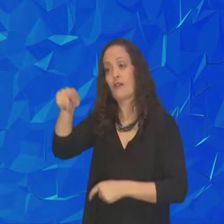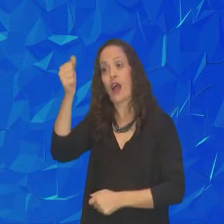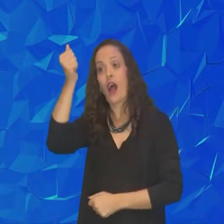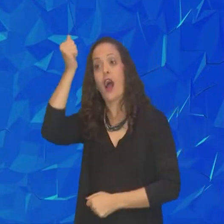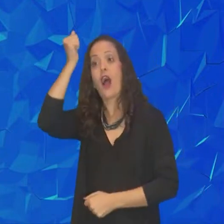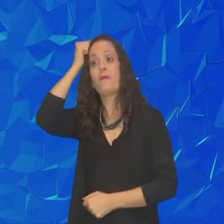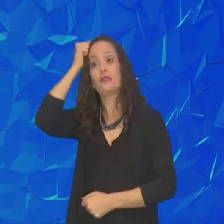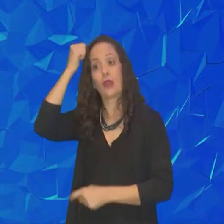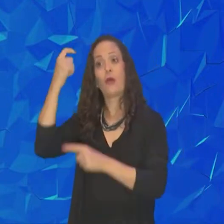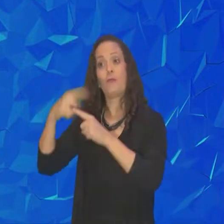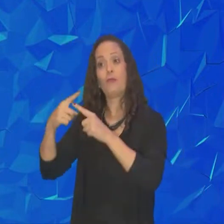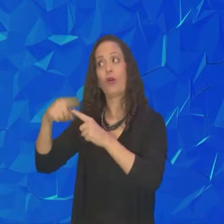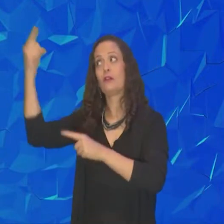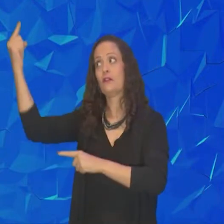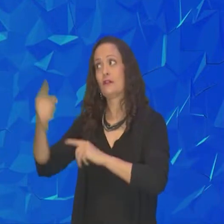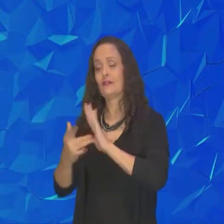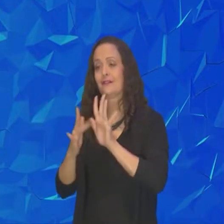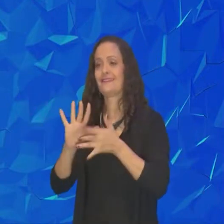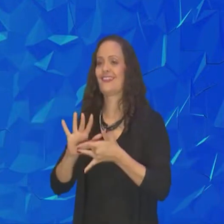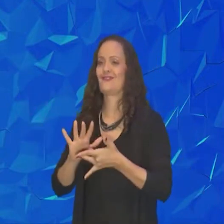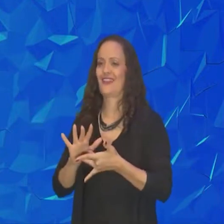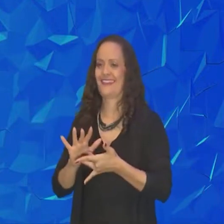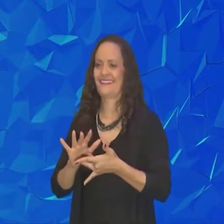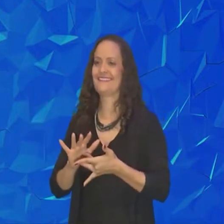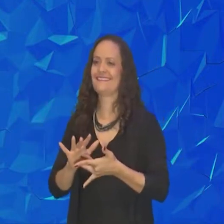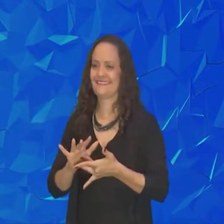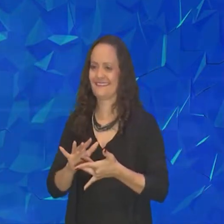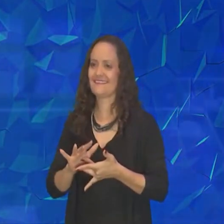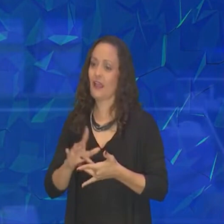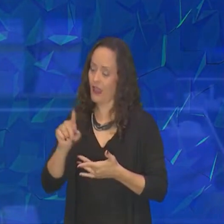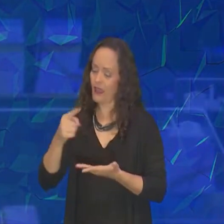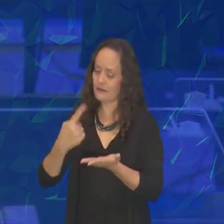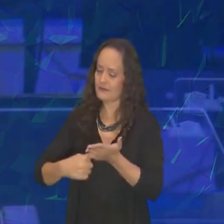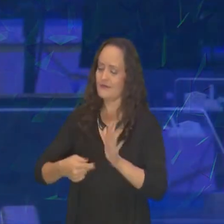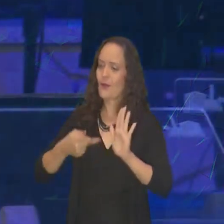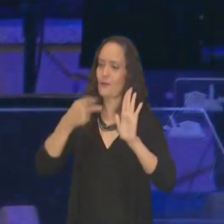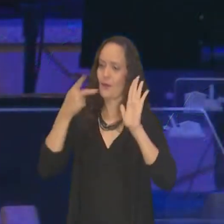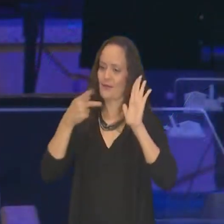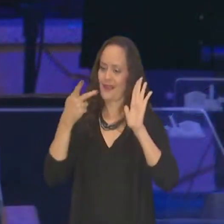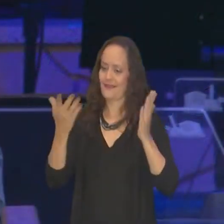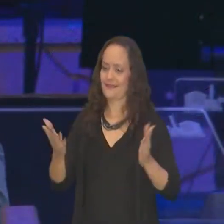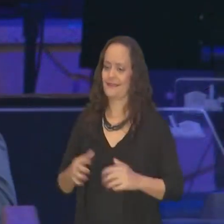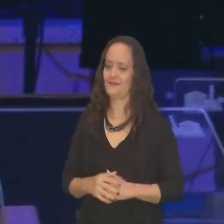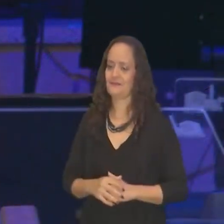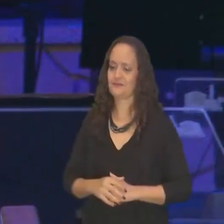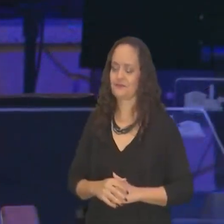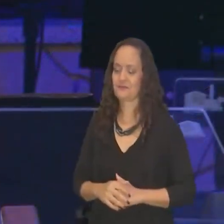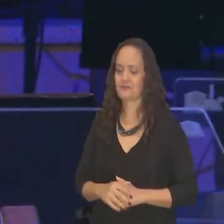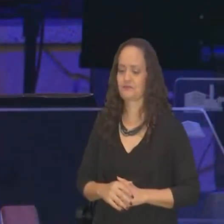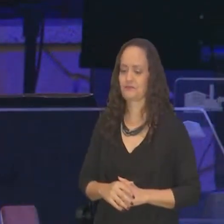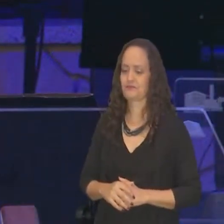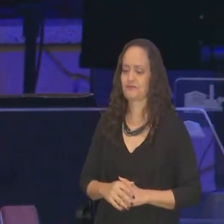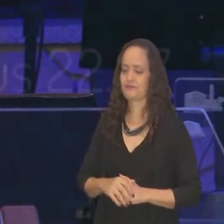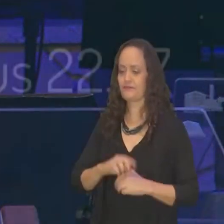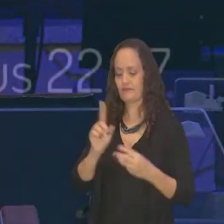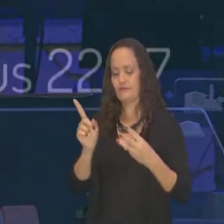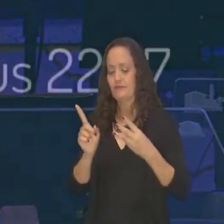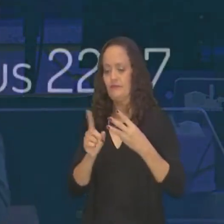próximo o reino dos céus. O cumprimento da profecia. Pode passar, irmã, vamos para a próxima